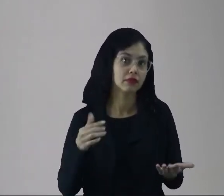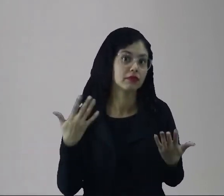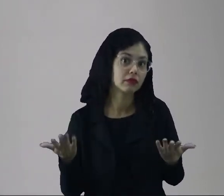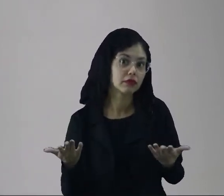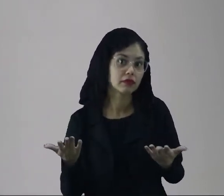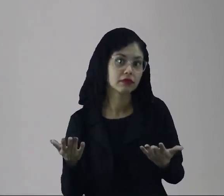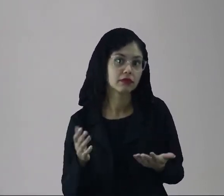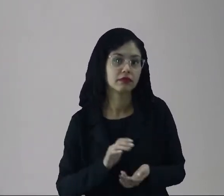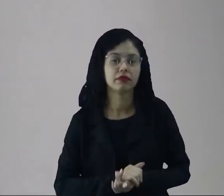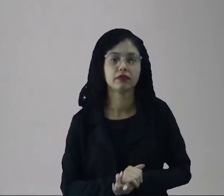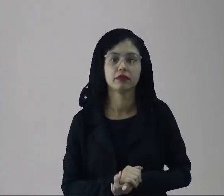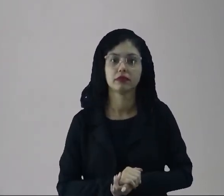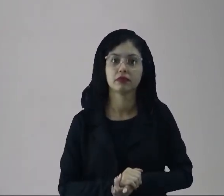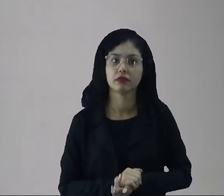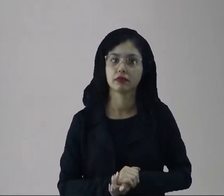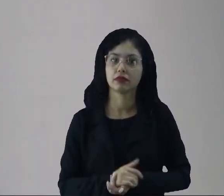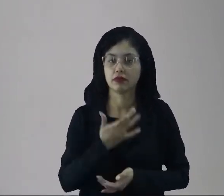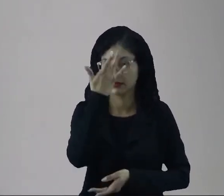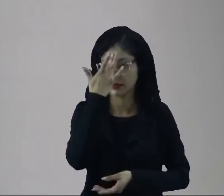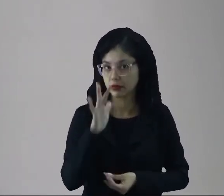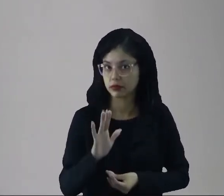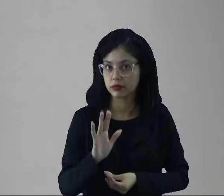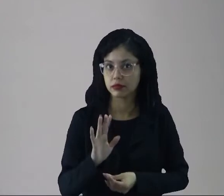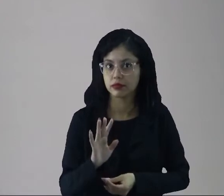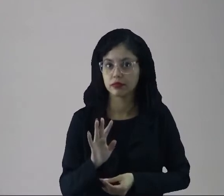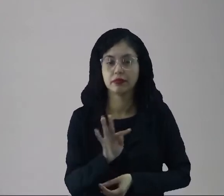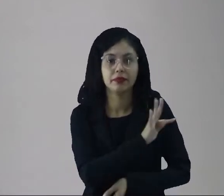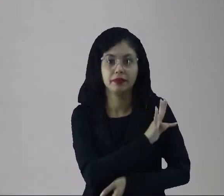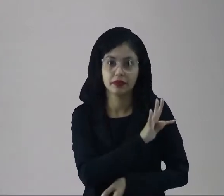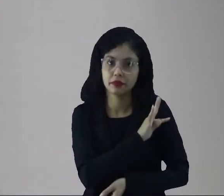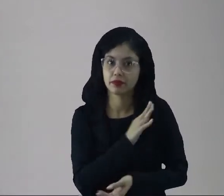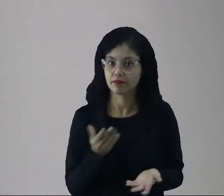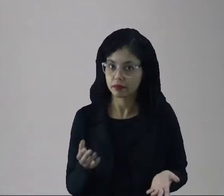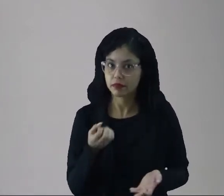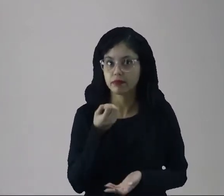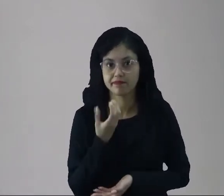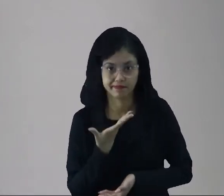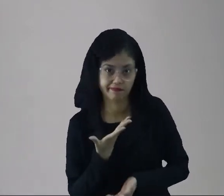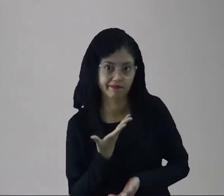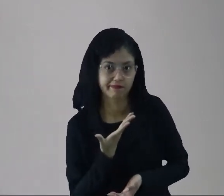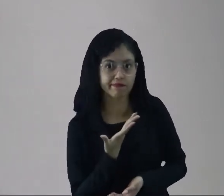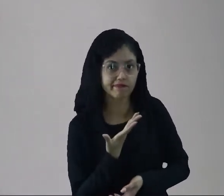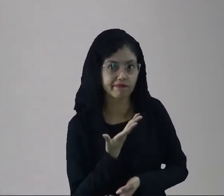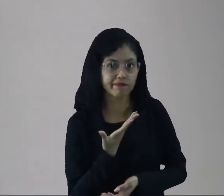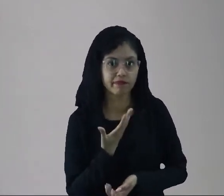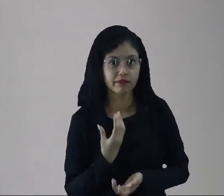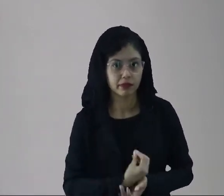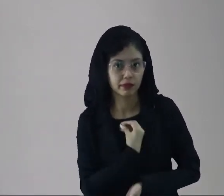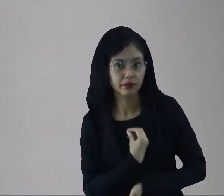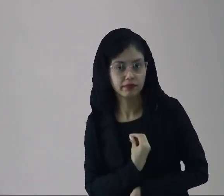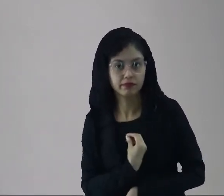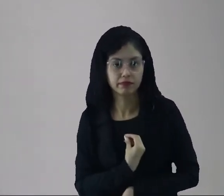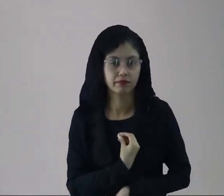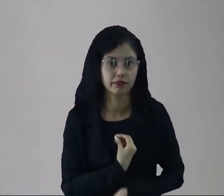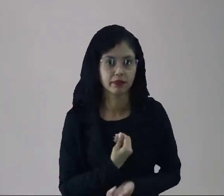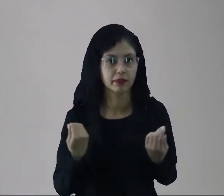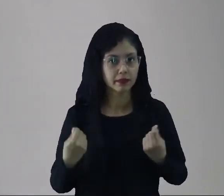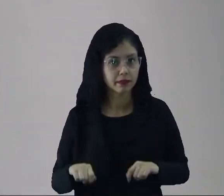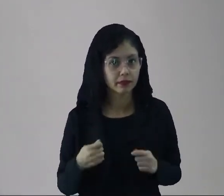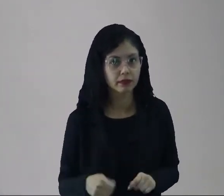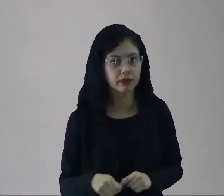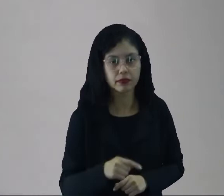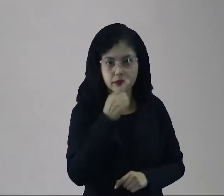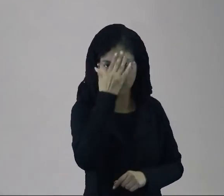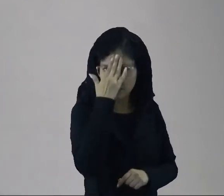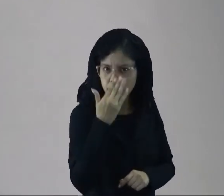dessa? Se talvez você nem tem nenhuma técnica apurada de sobrevivência. Então é preciso